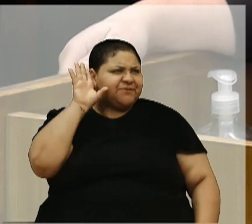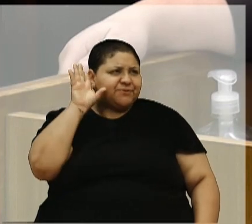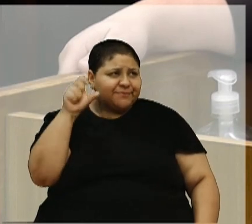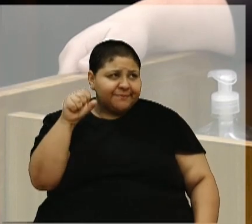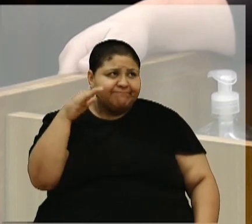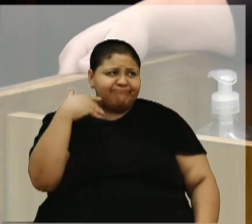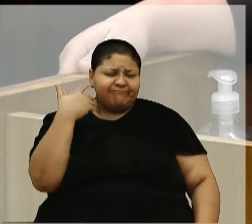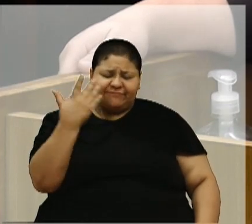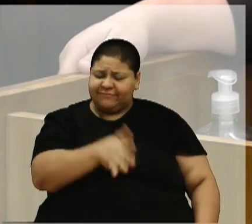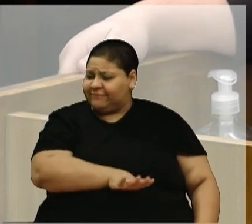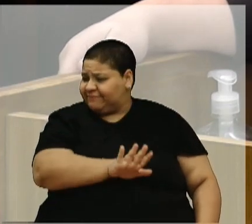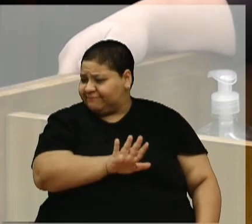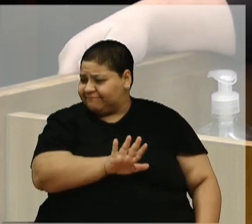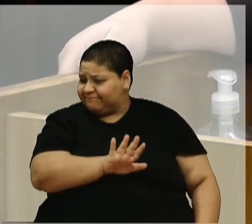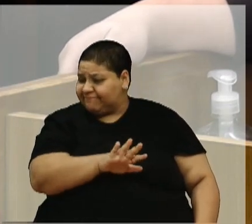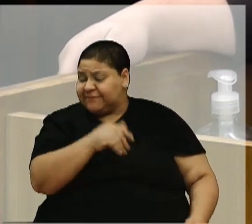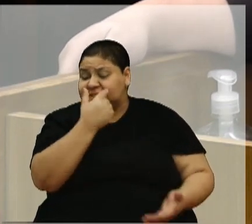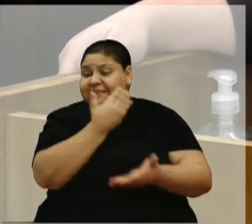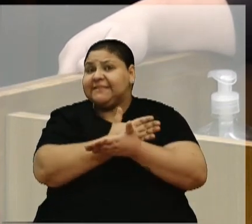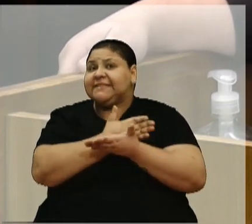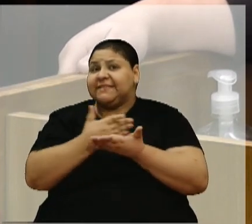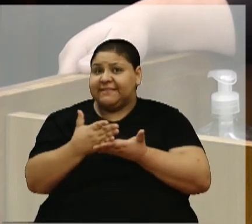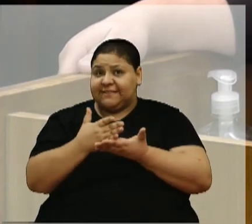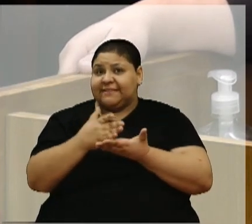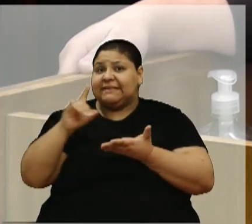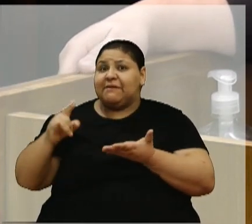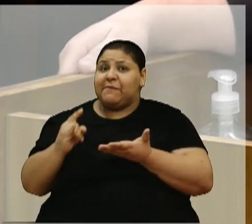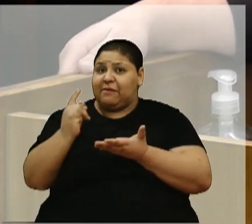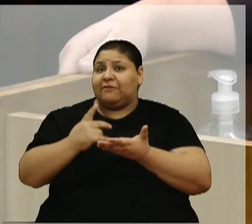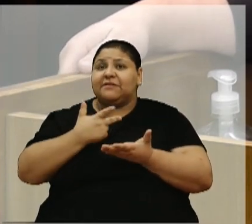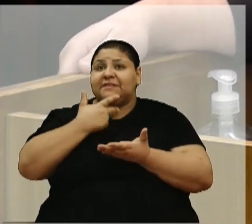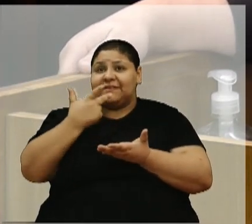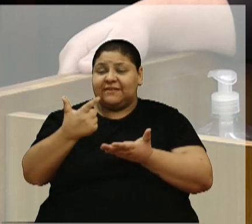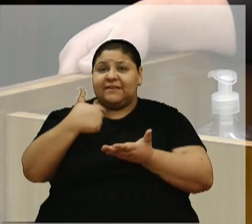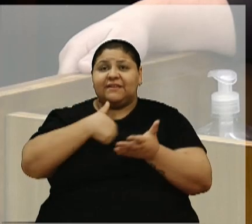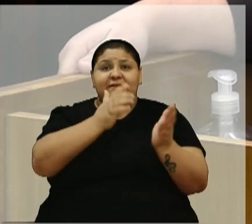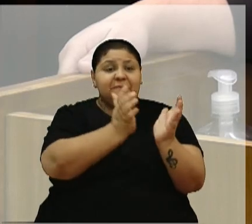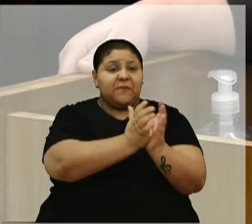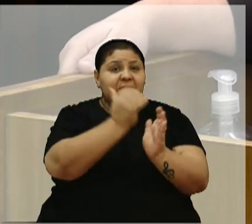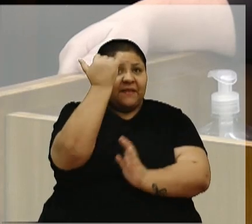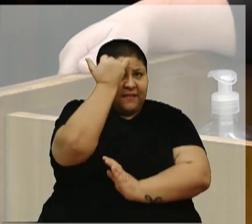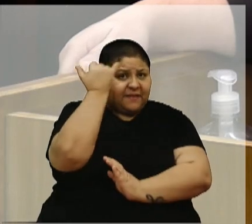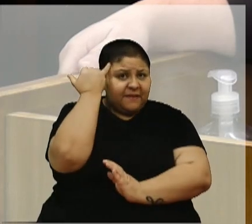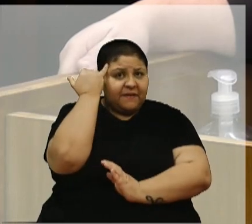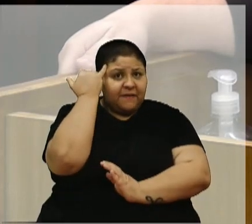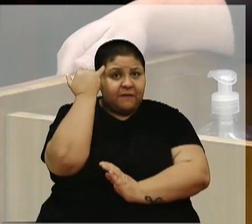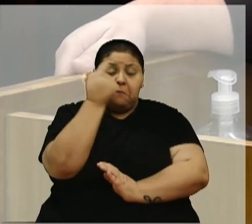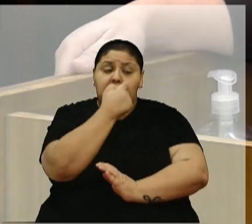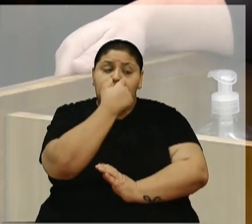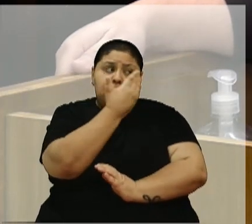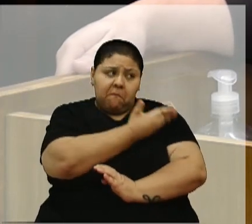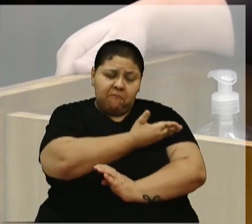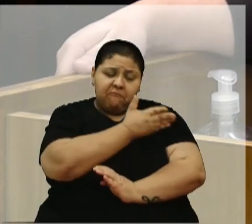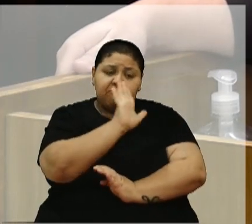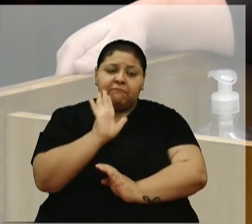tribuna que eu vou te dizer, mas vamos começar então pela última manifestação do meu colega D'Ambrosio. Olha, colega D'Ambrosio, o